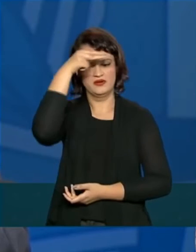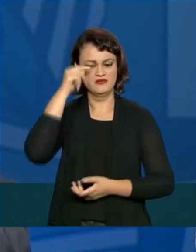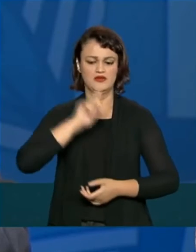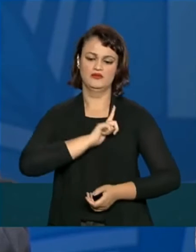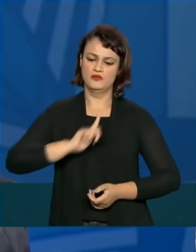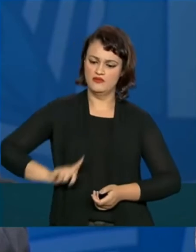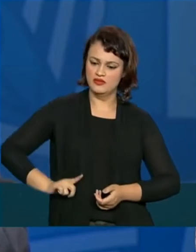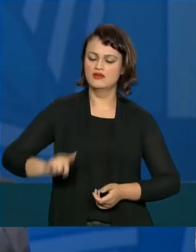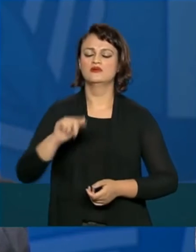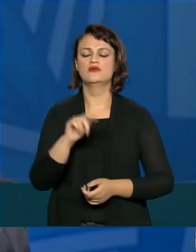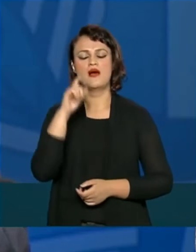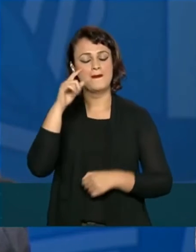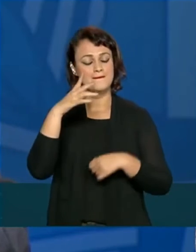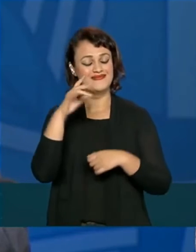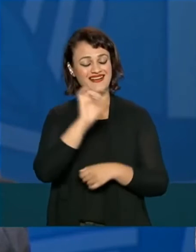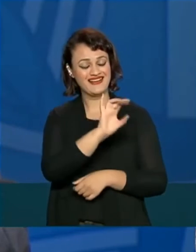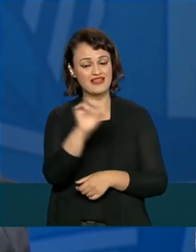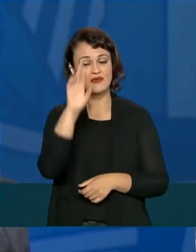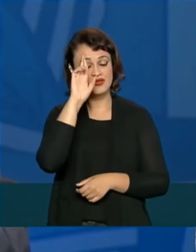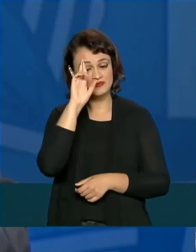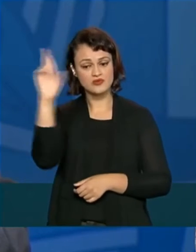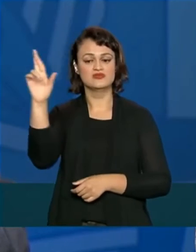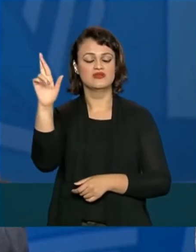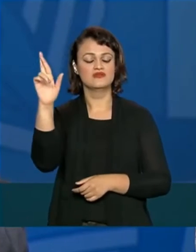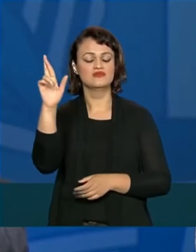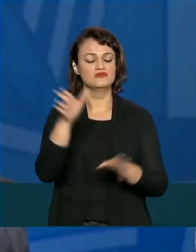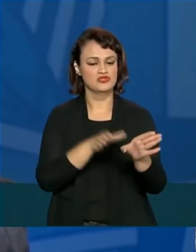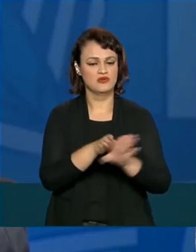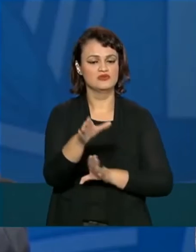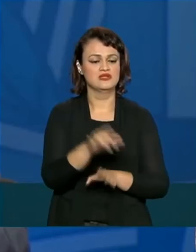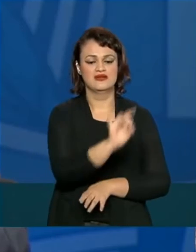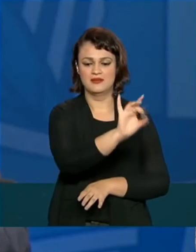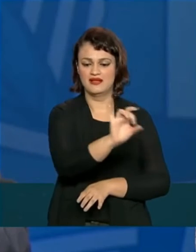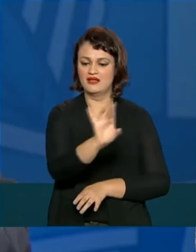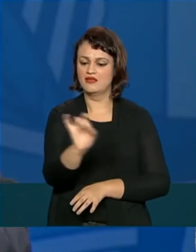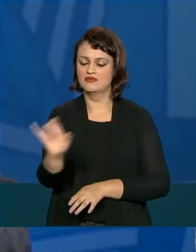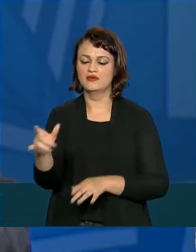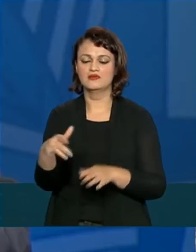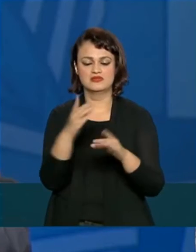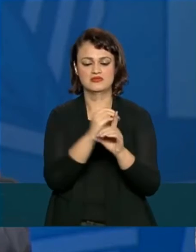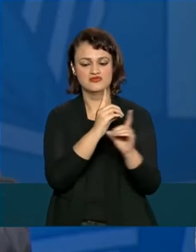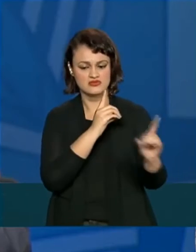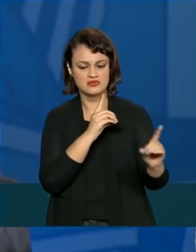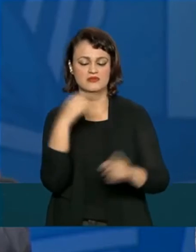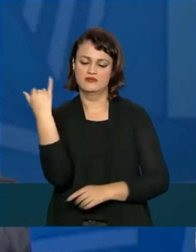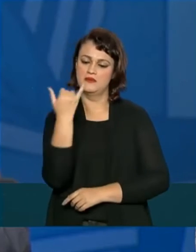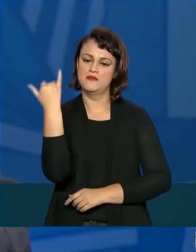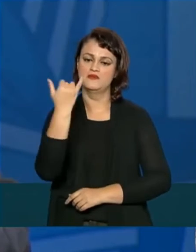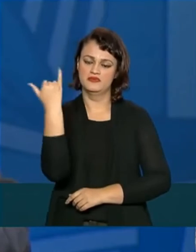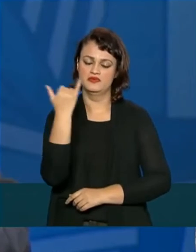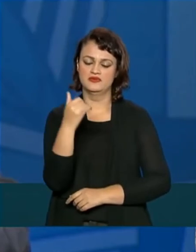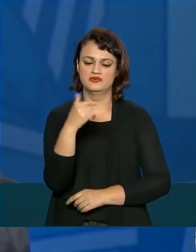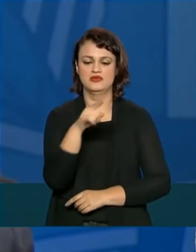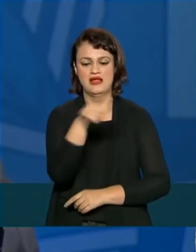governador, a emissão das diretrizes de distanciamento social na sua área